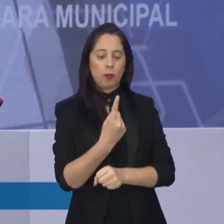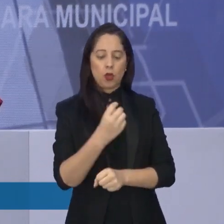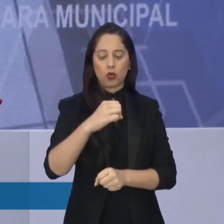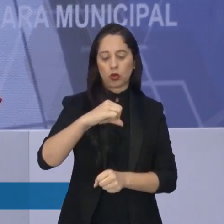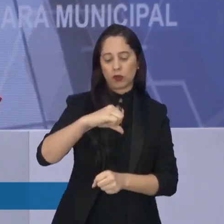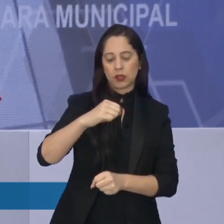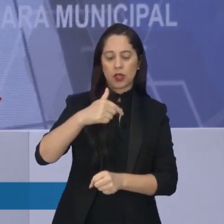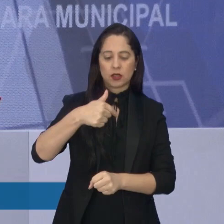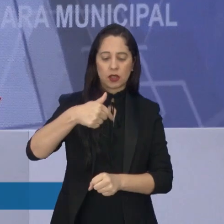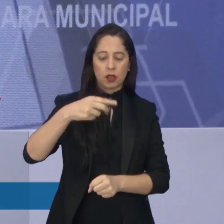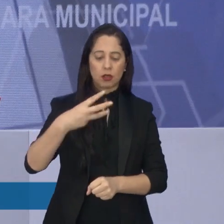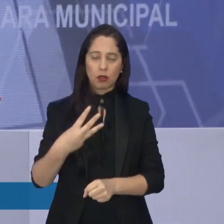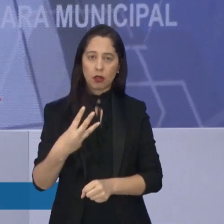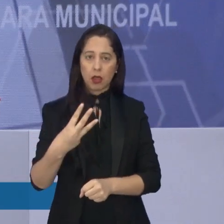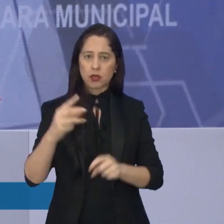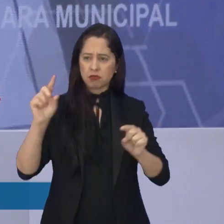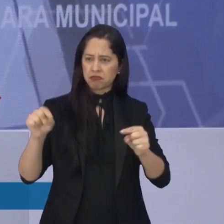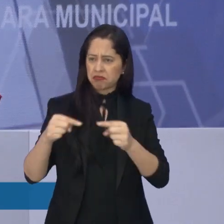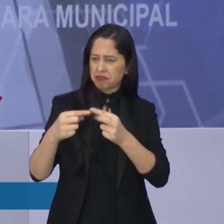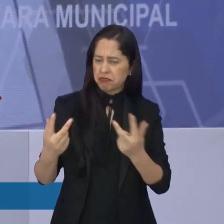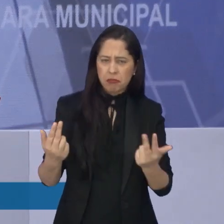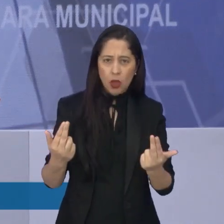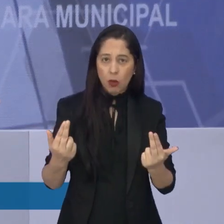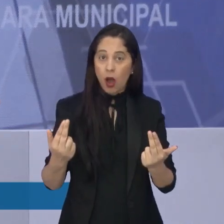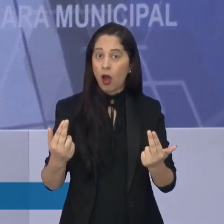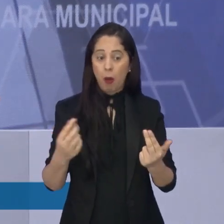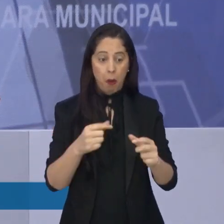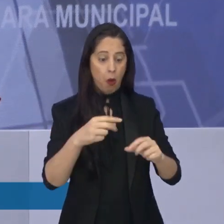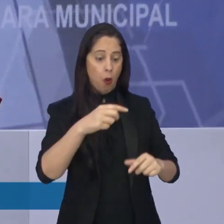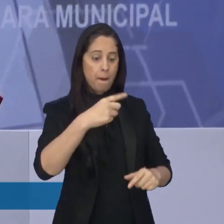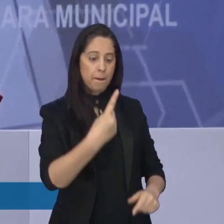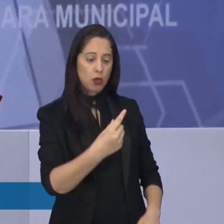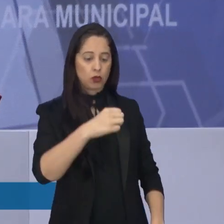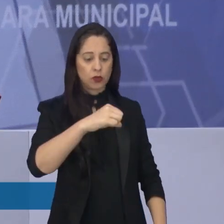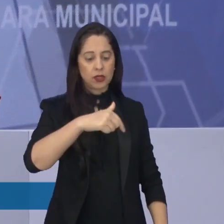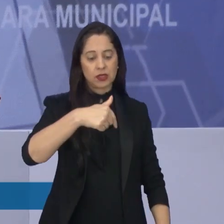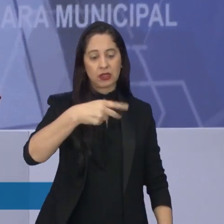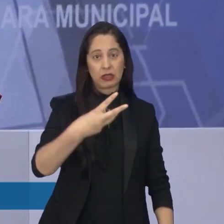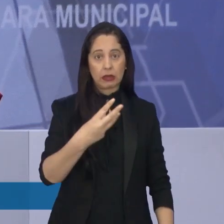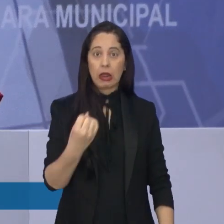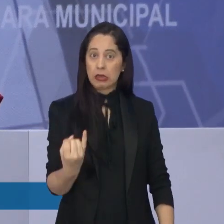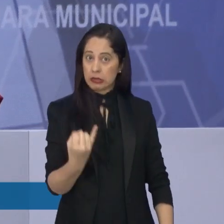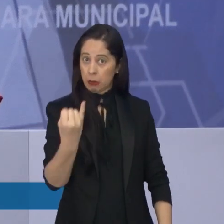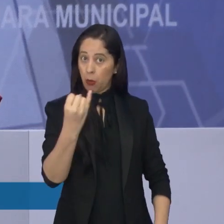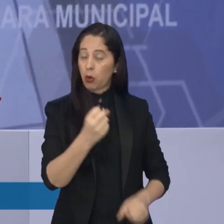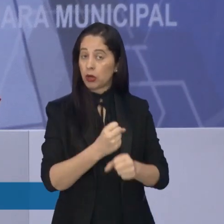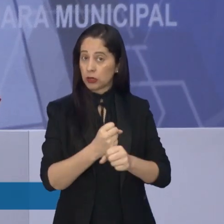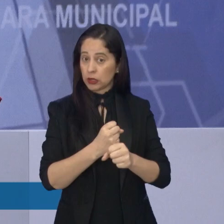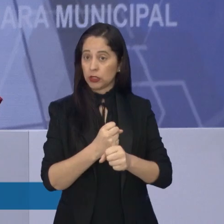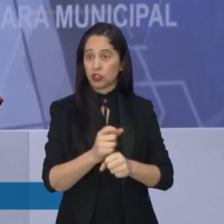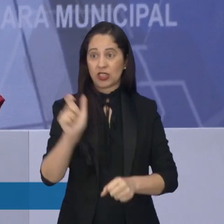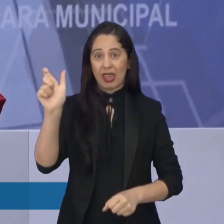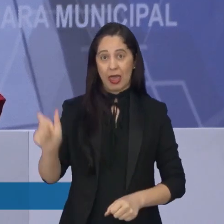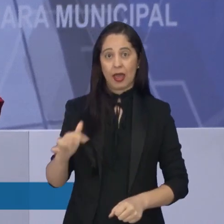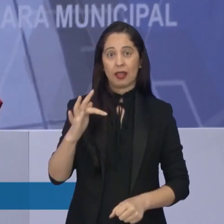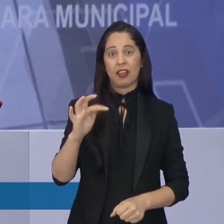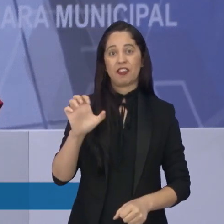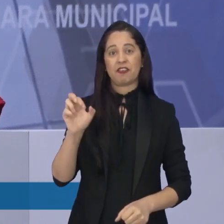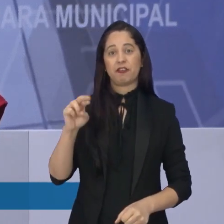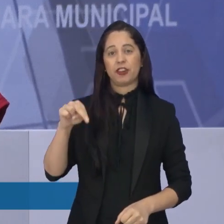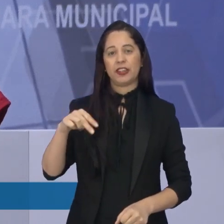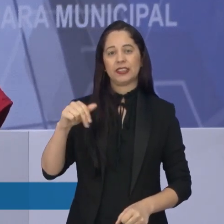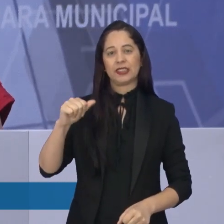1973 ter sido importantíssimo na vida dos dois. Fernanda Soares e